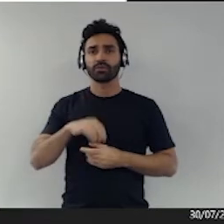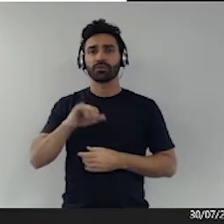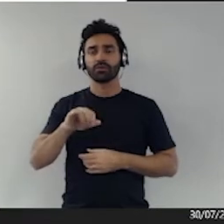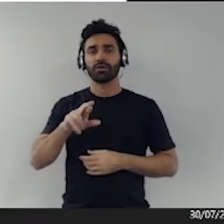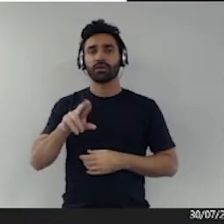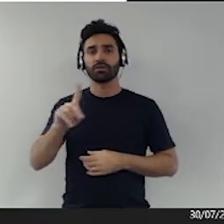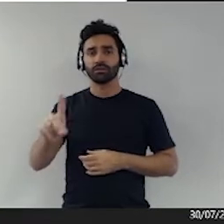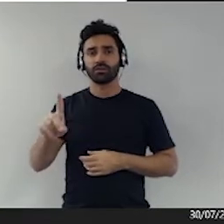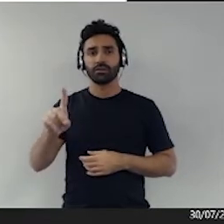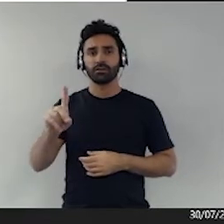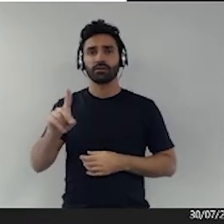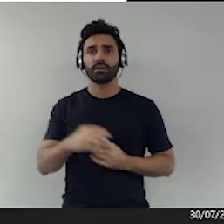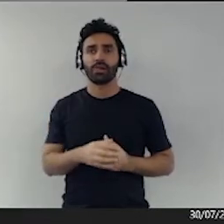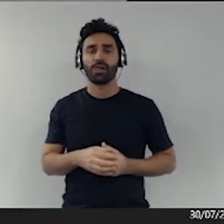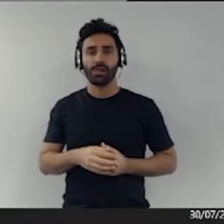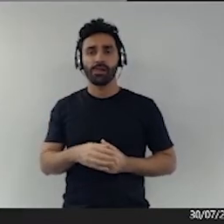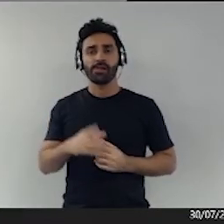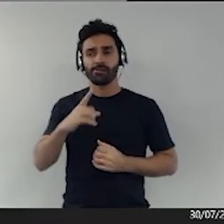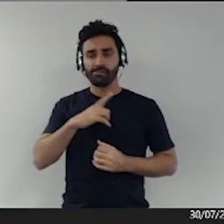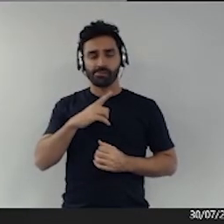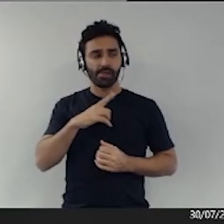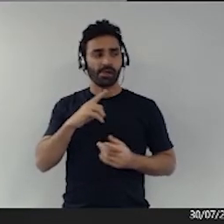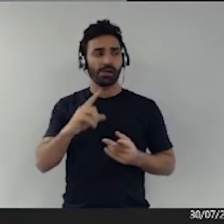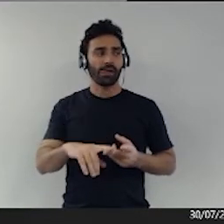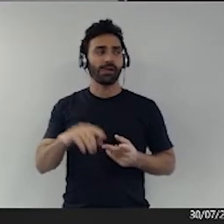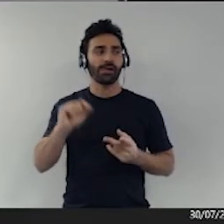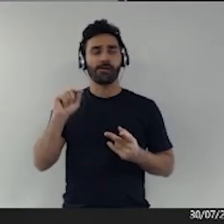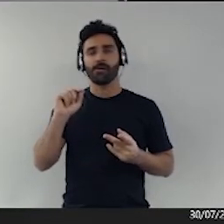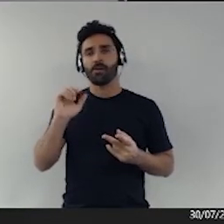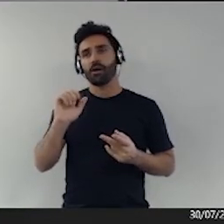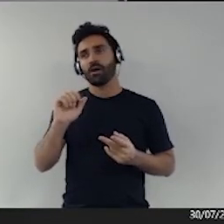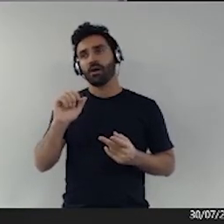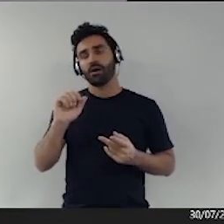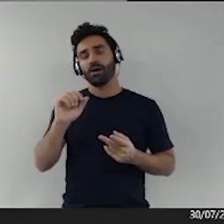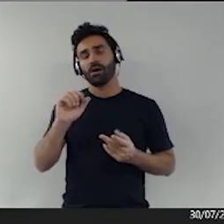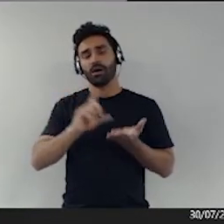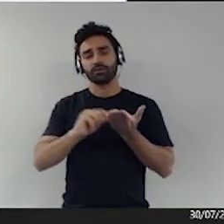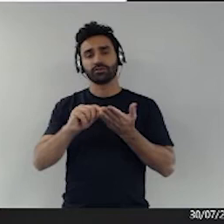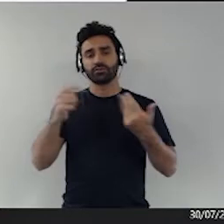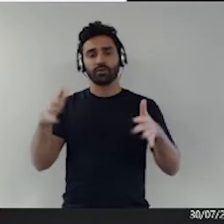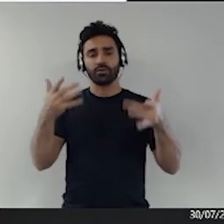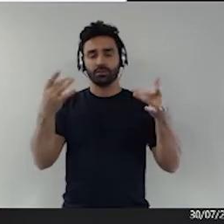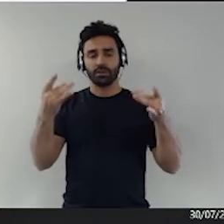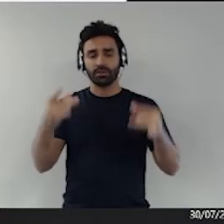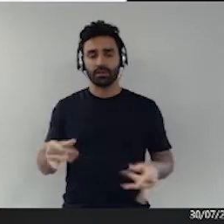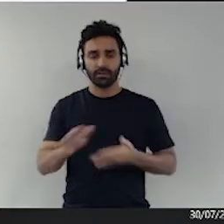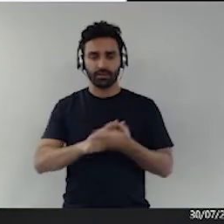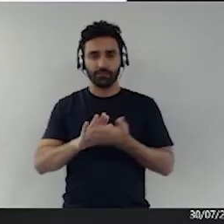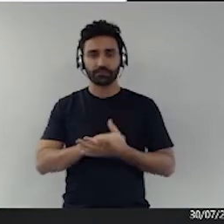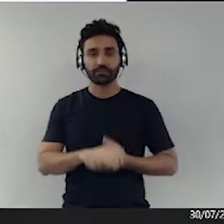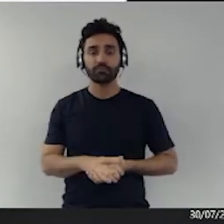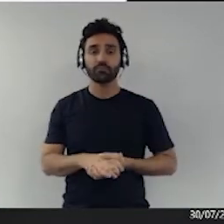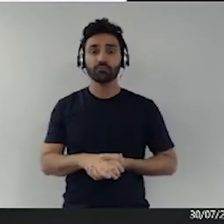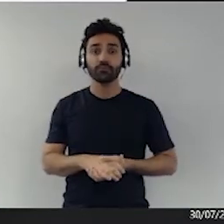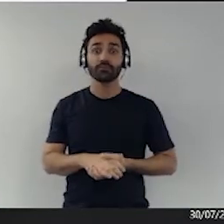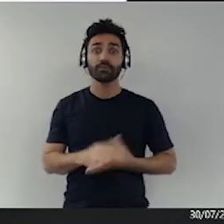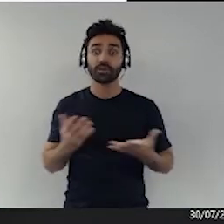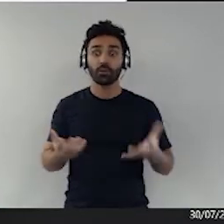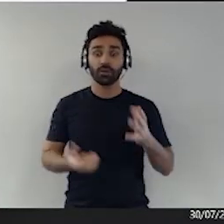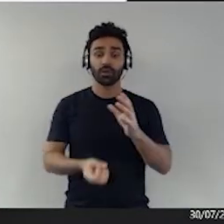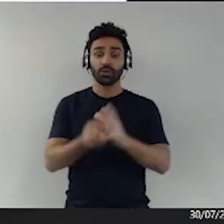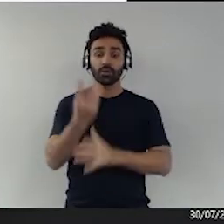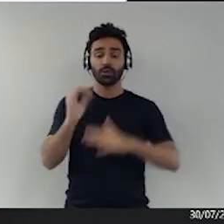ird.org, Covid. Isso tem um artigo explicando e etc. Eu não vou entrar nesse detalhe. O que a gente também fez? Montou um